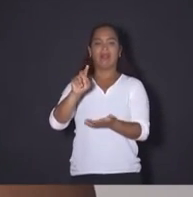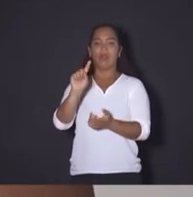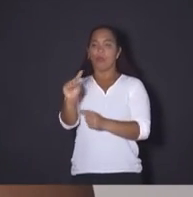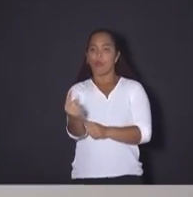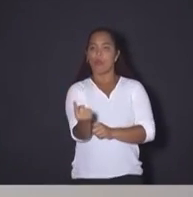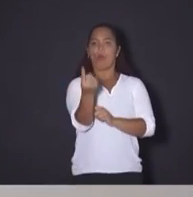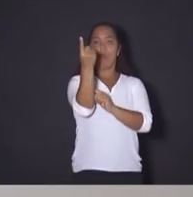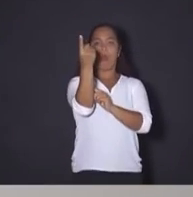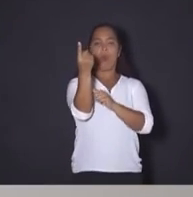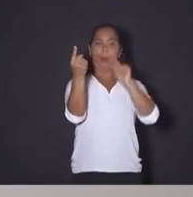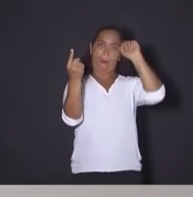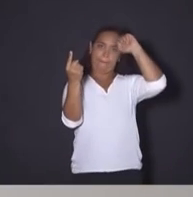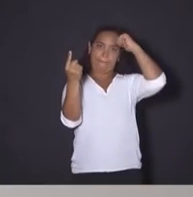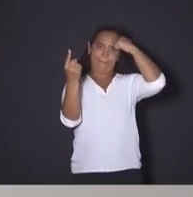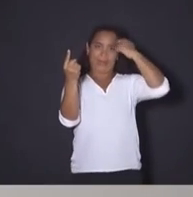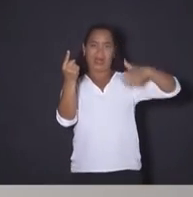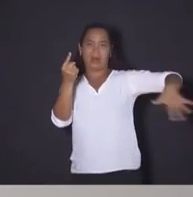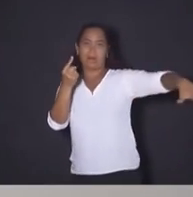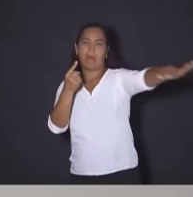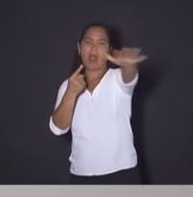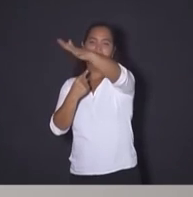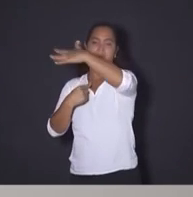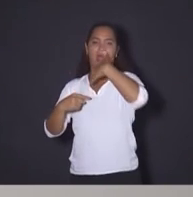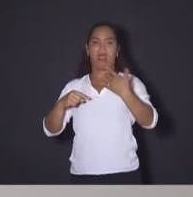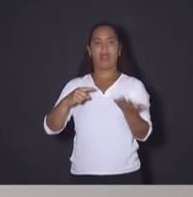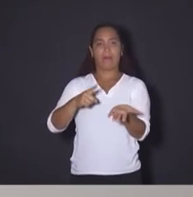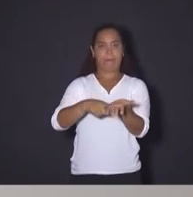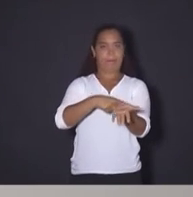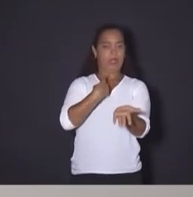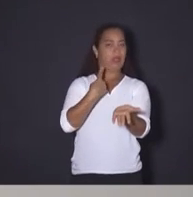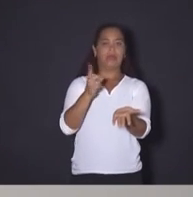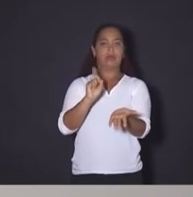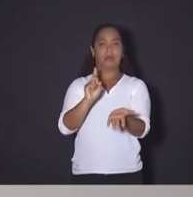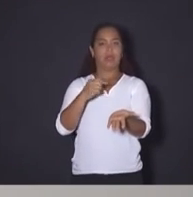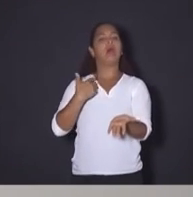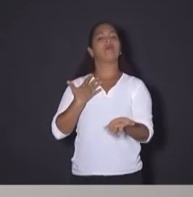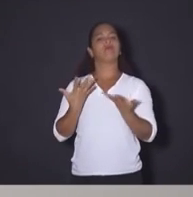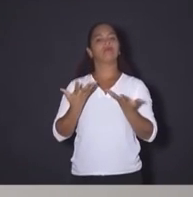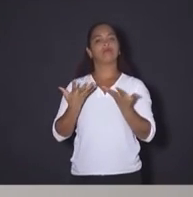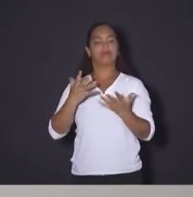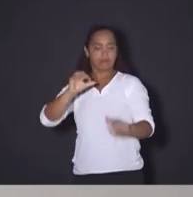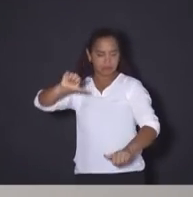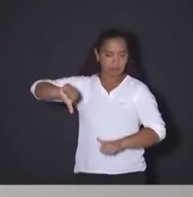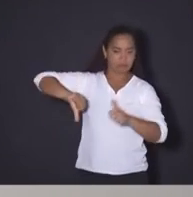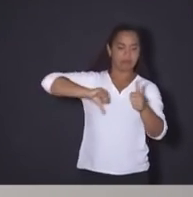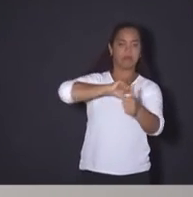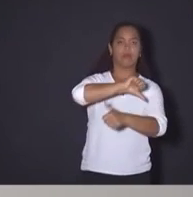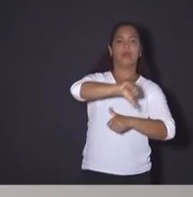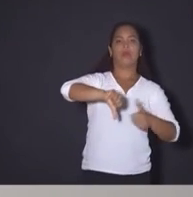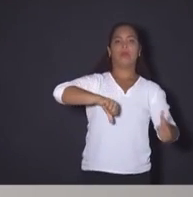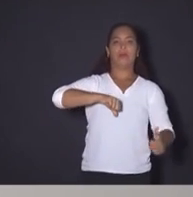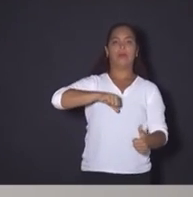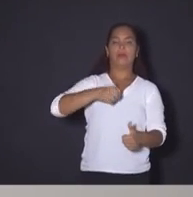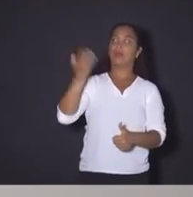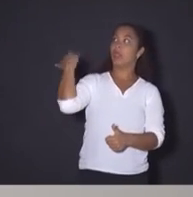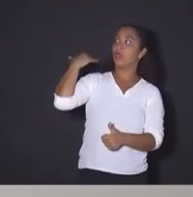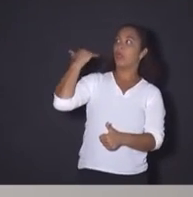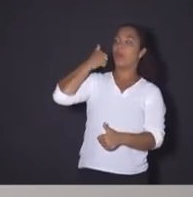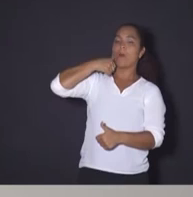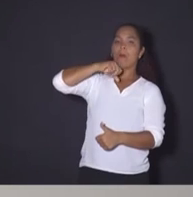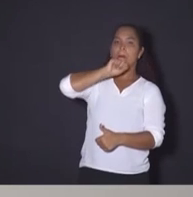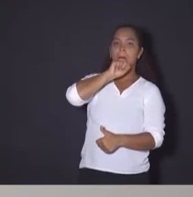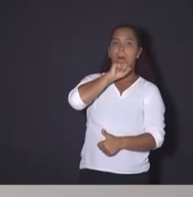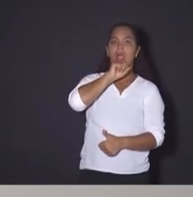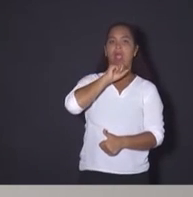festa branca nós viemos para dar a virada nós viemos às nossas mães analfabetas as